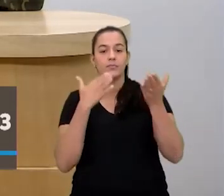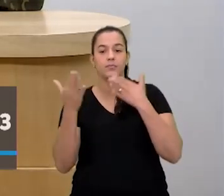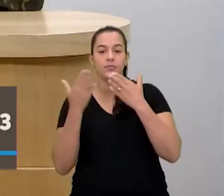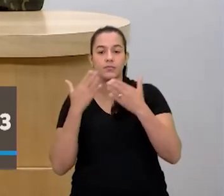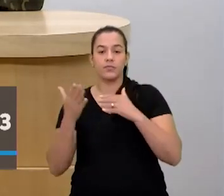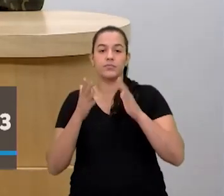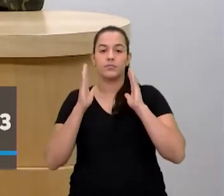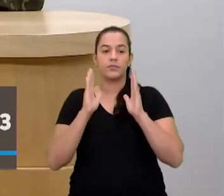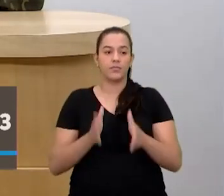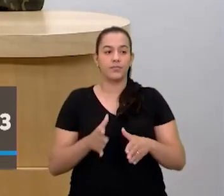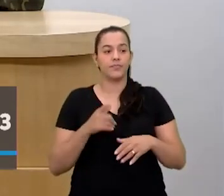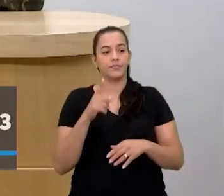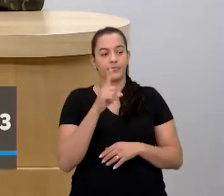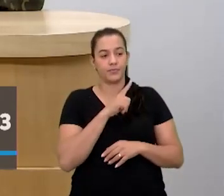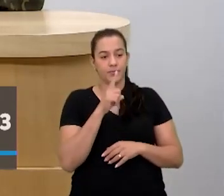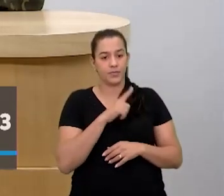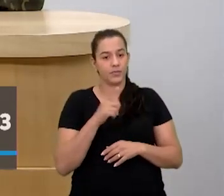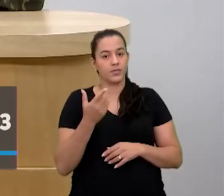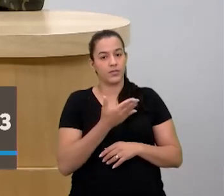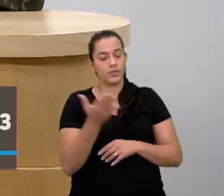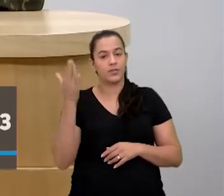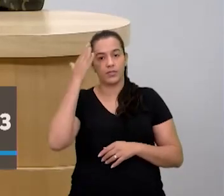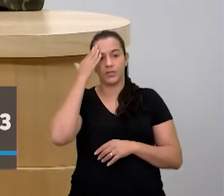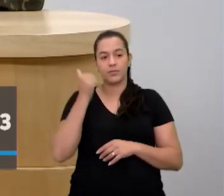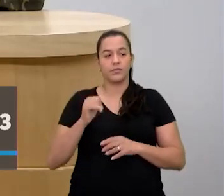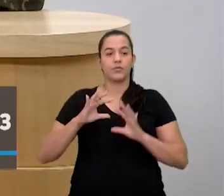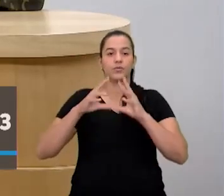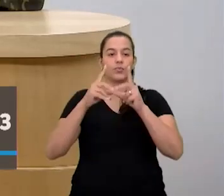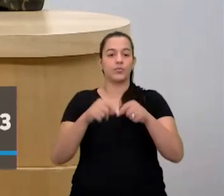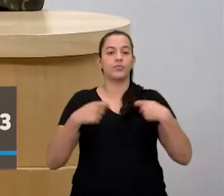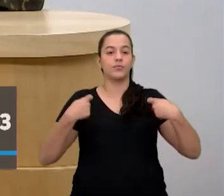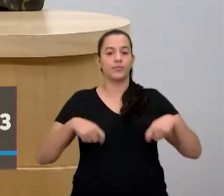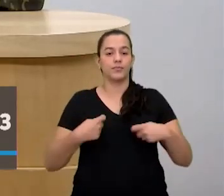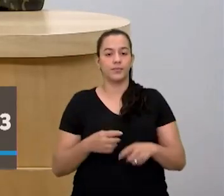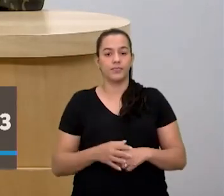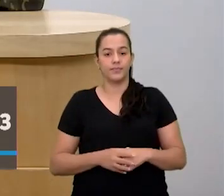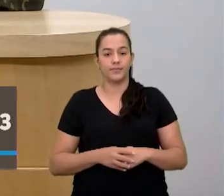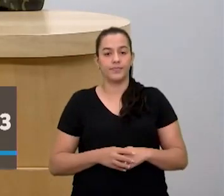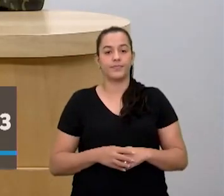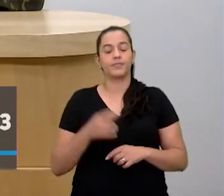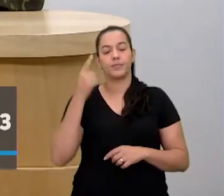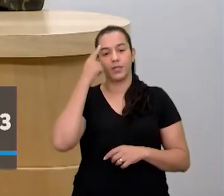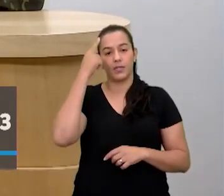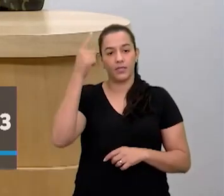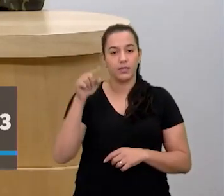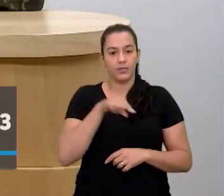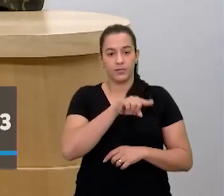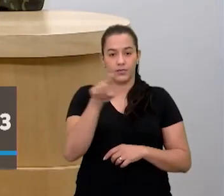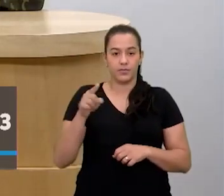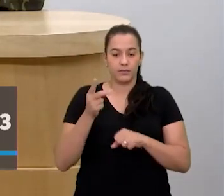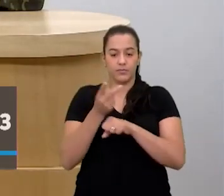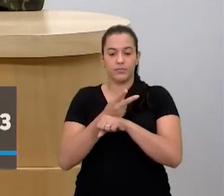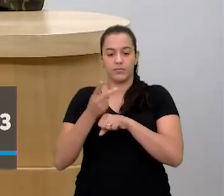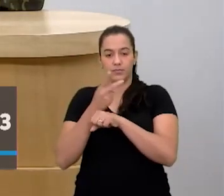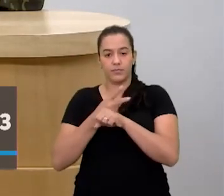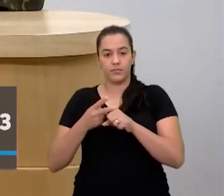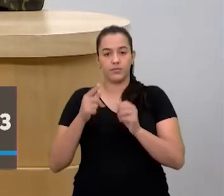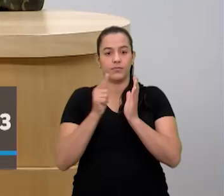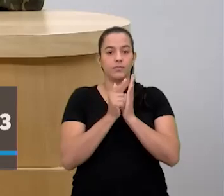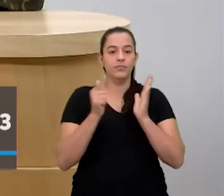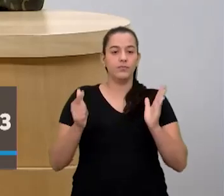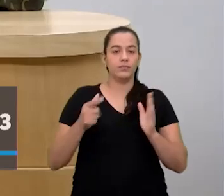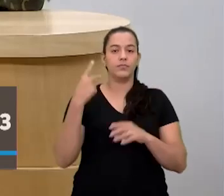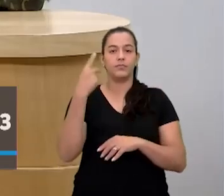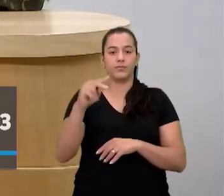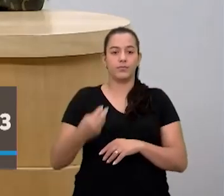pode ter Creative Commons, licença aberta, tem tudo isso. A ideia é que vocês investiguem os jornais da vida.